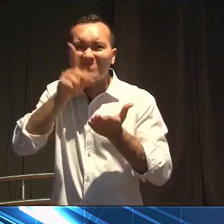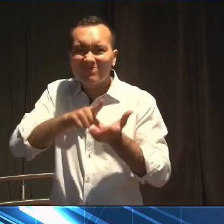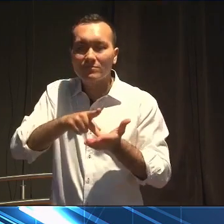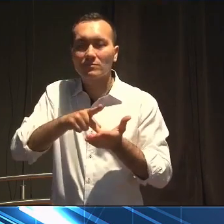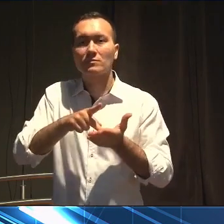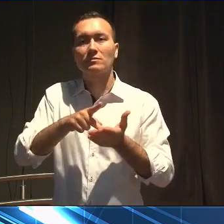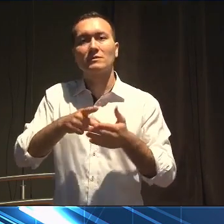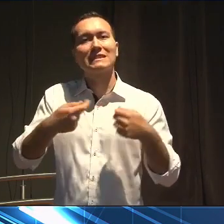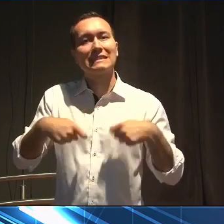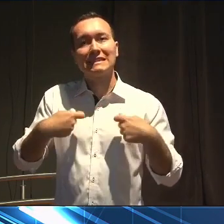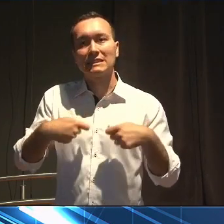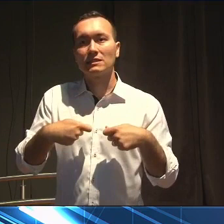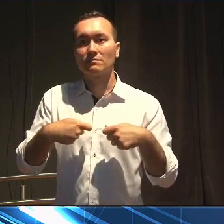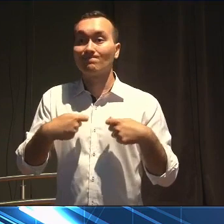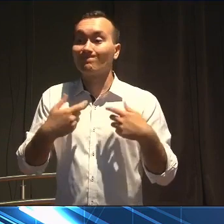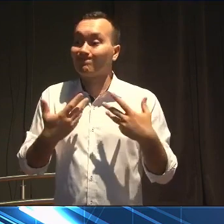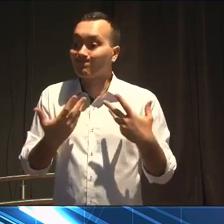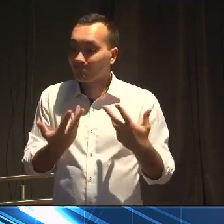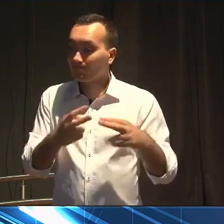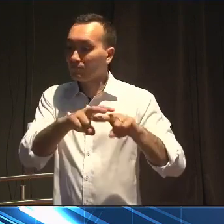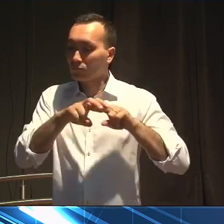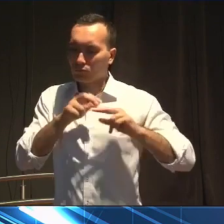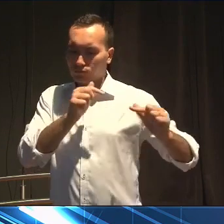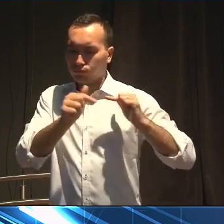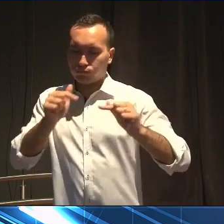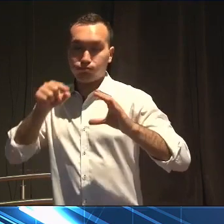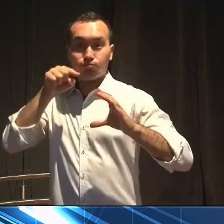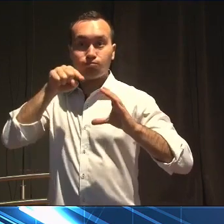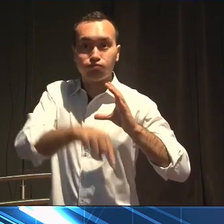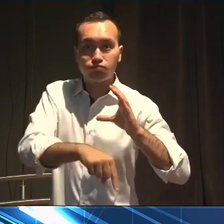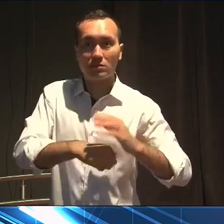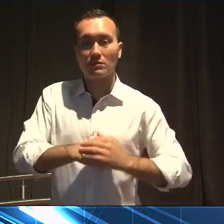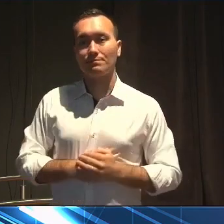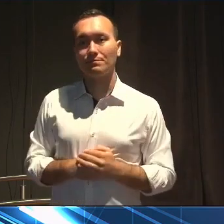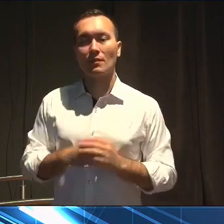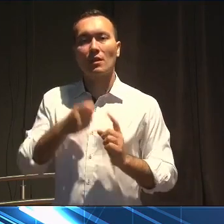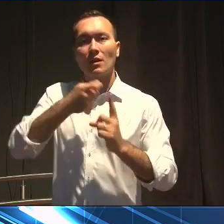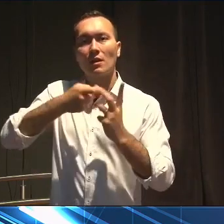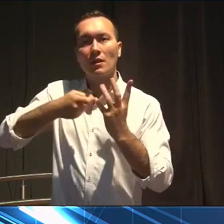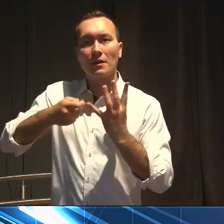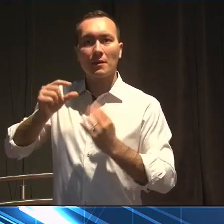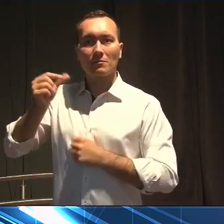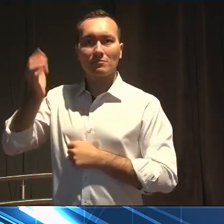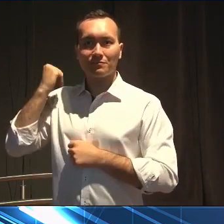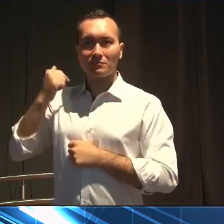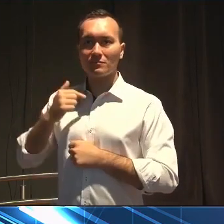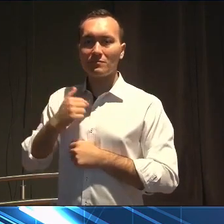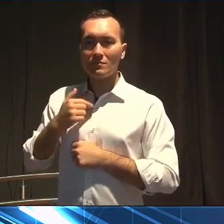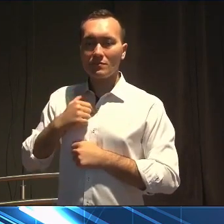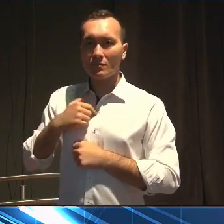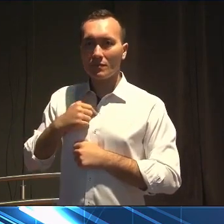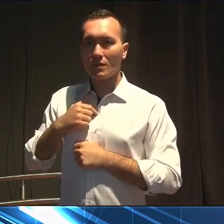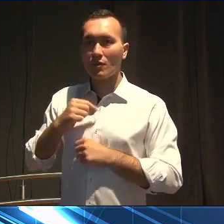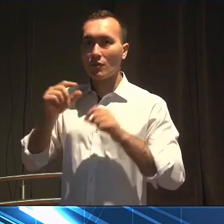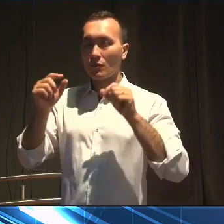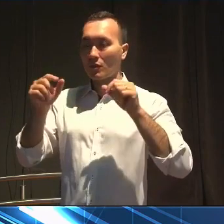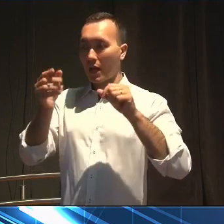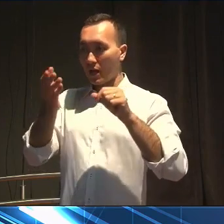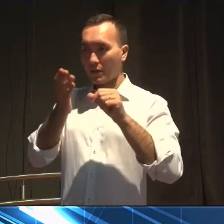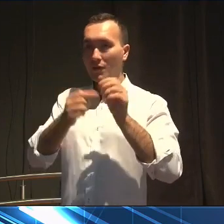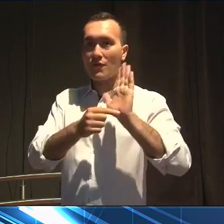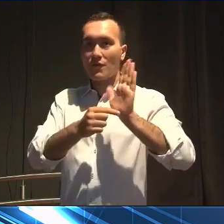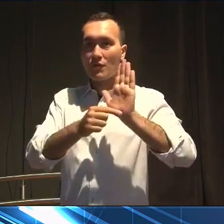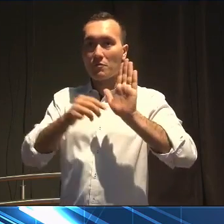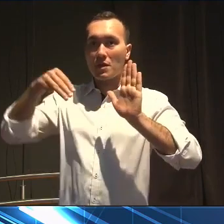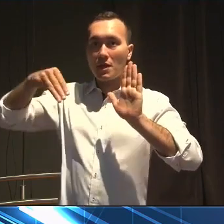do que está sendo desenvolvido. Há alguns meses atrás eu resolvi assistir Matrix com meu filho, e eu fiquei de queixo